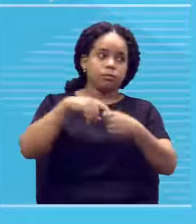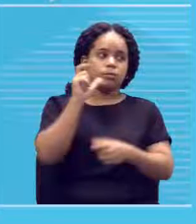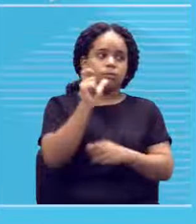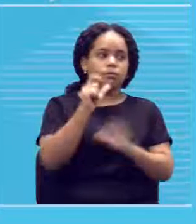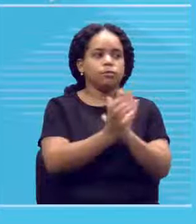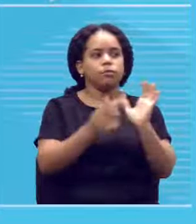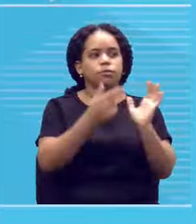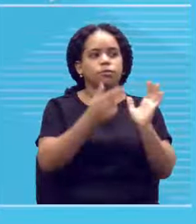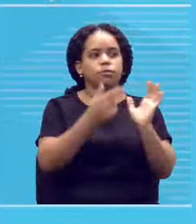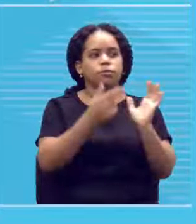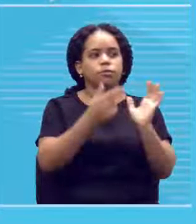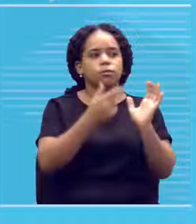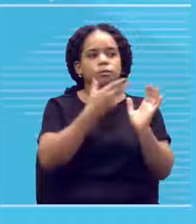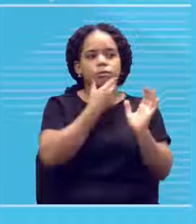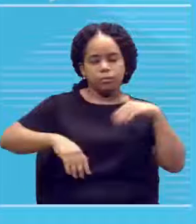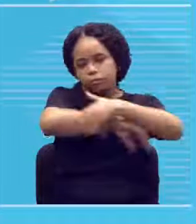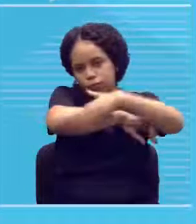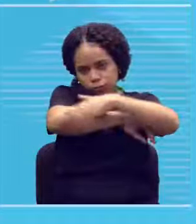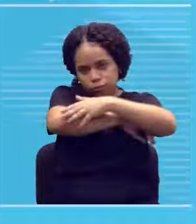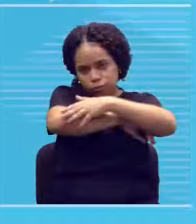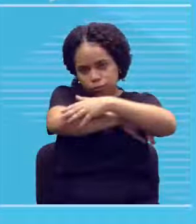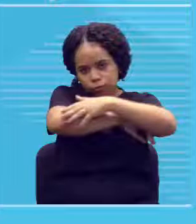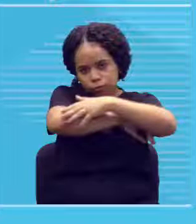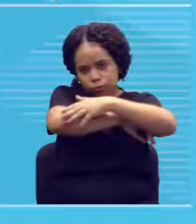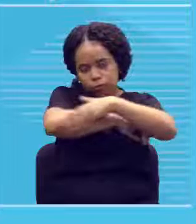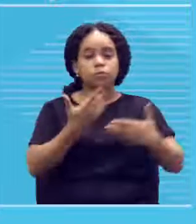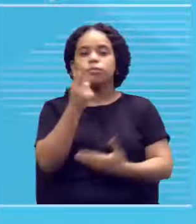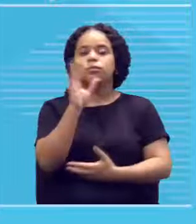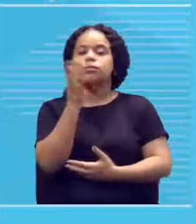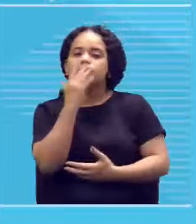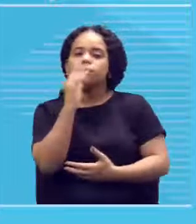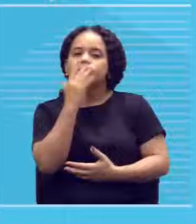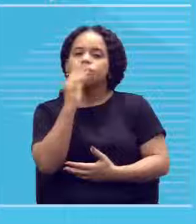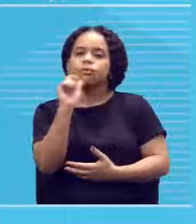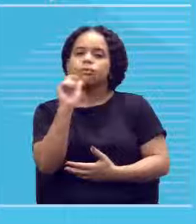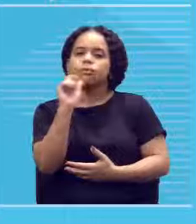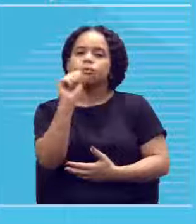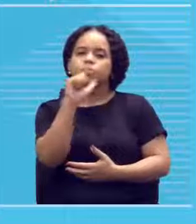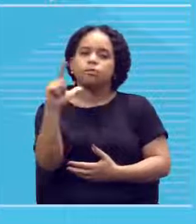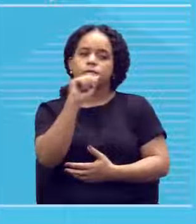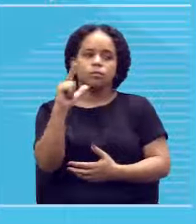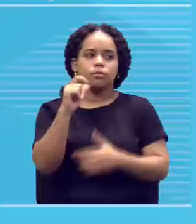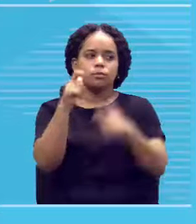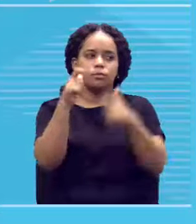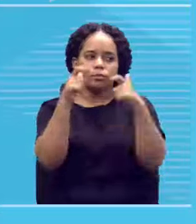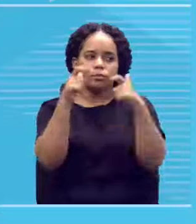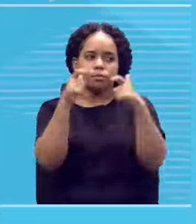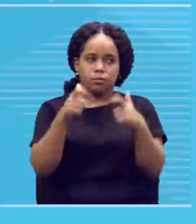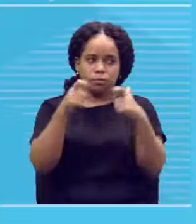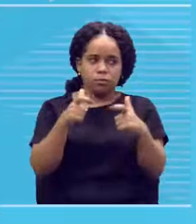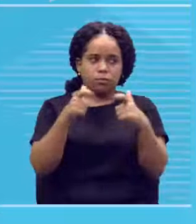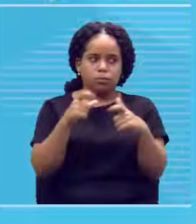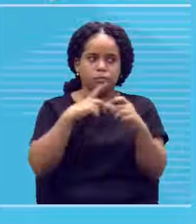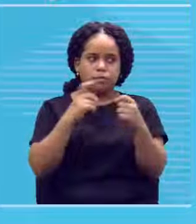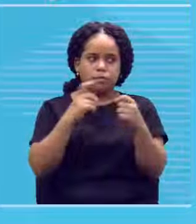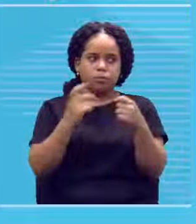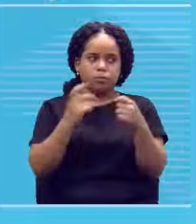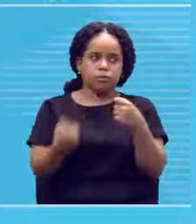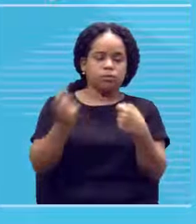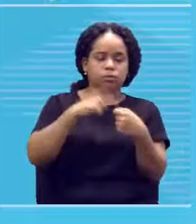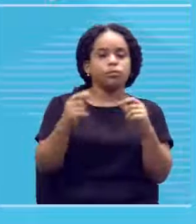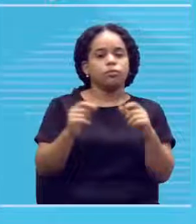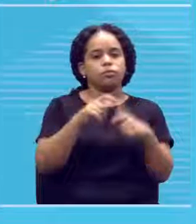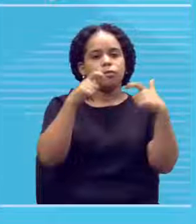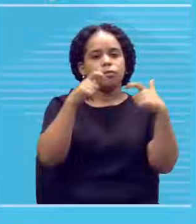vou colocar outra cor agora outra cor viu azul o onde ele retoma